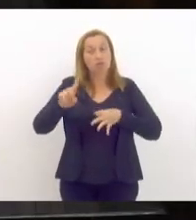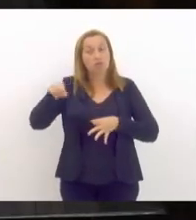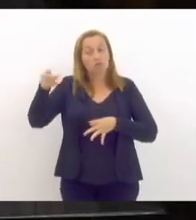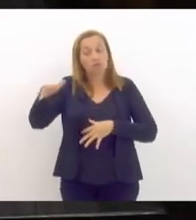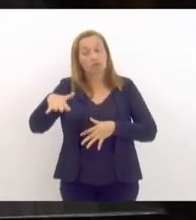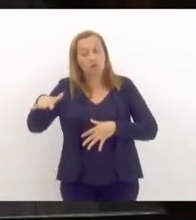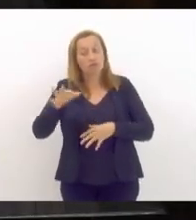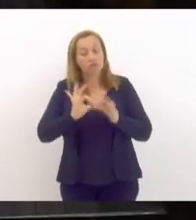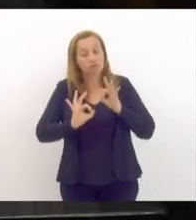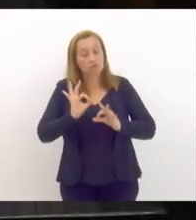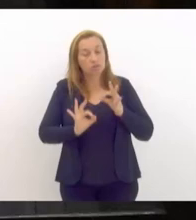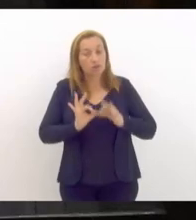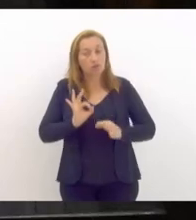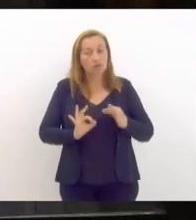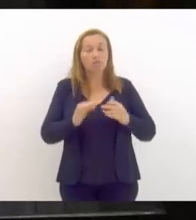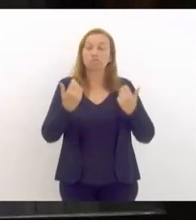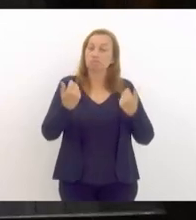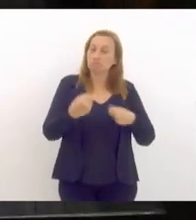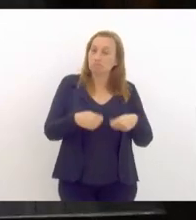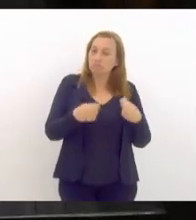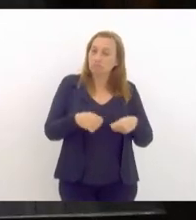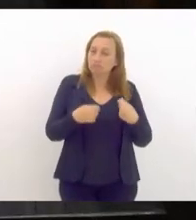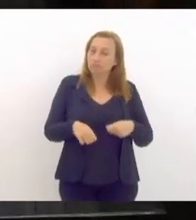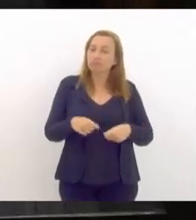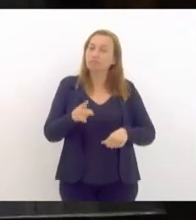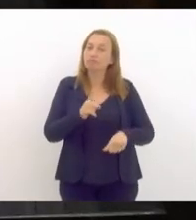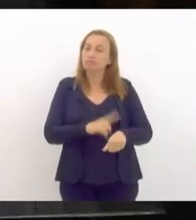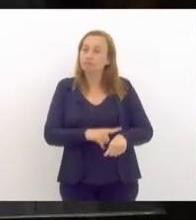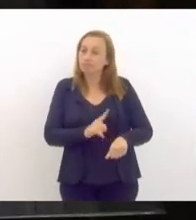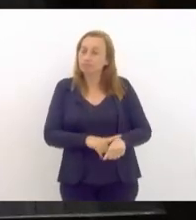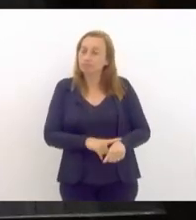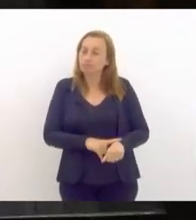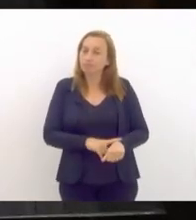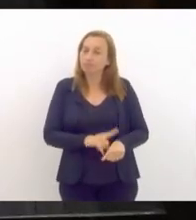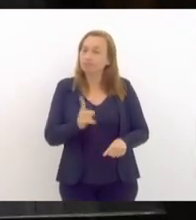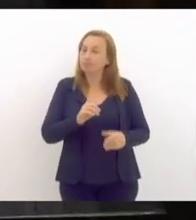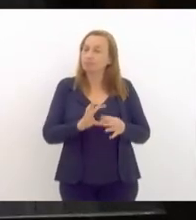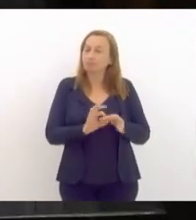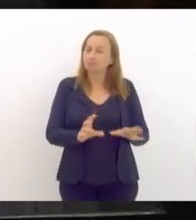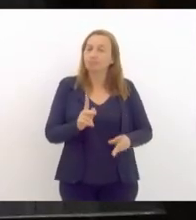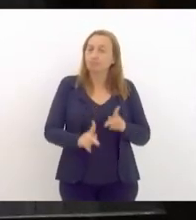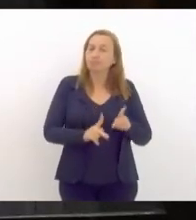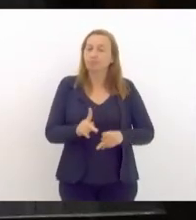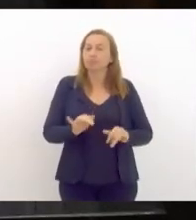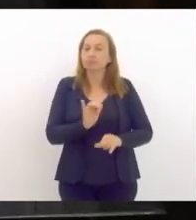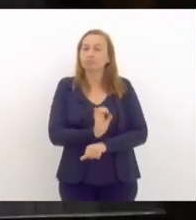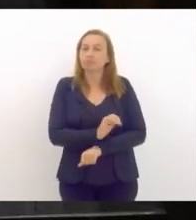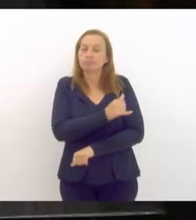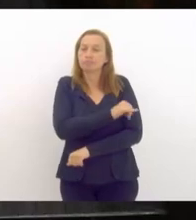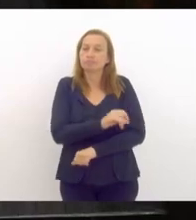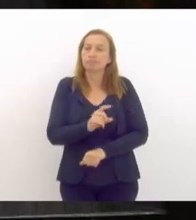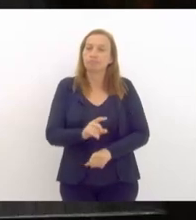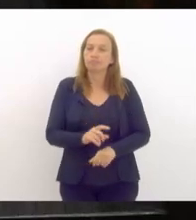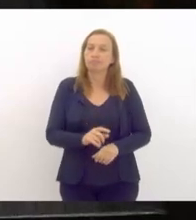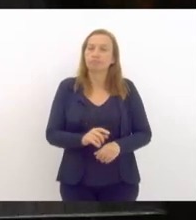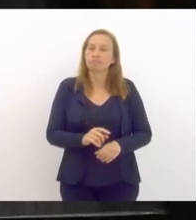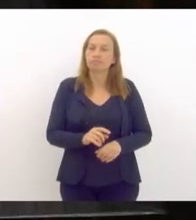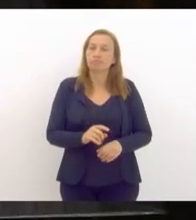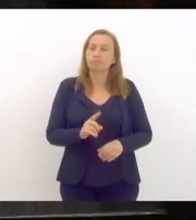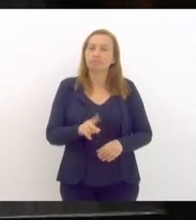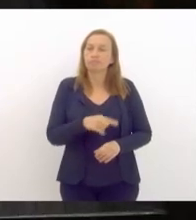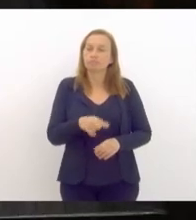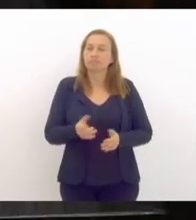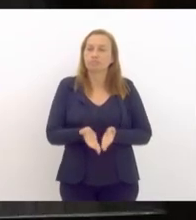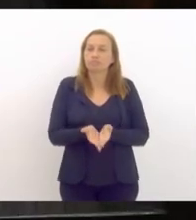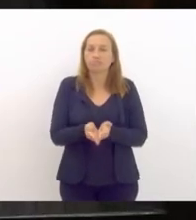ação judicial com a necessidade de nesse momento não deixar a população do estado do Rio de Janeiro sem o transporte aquaviário